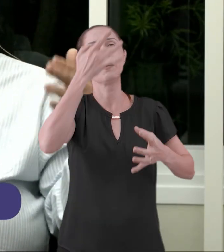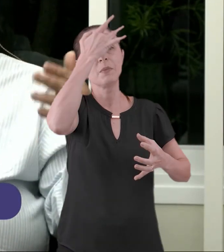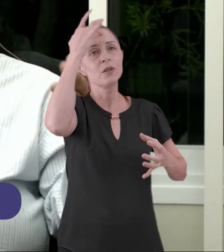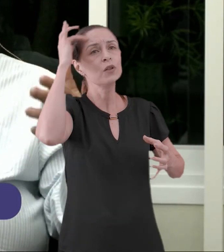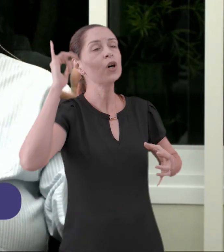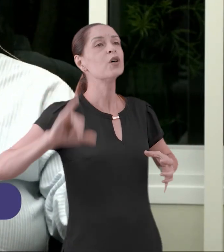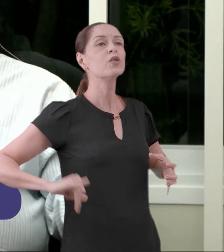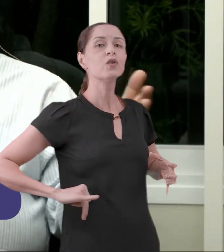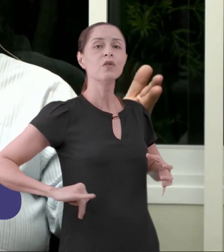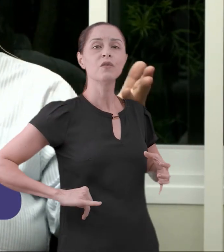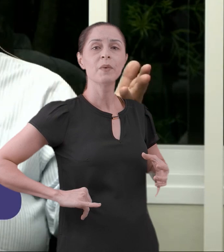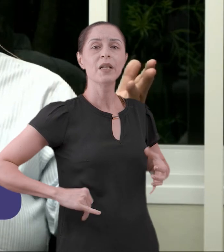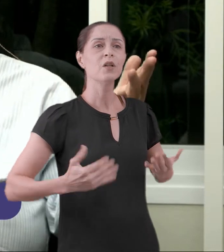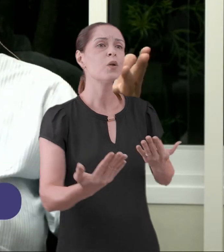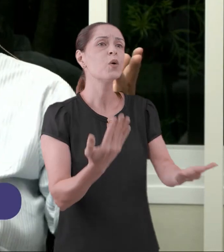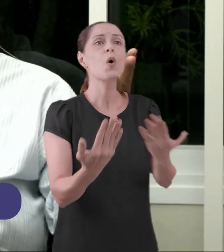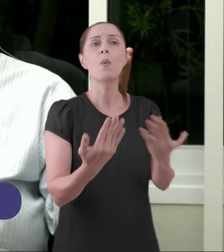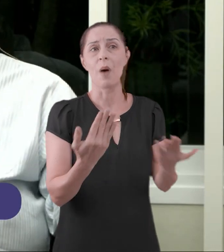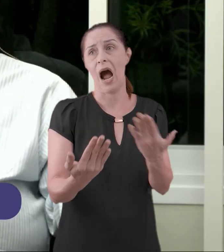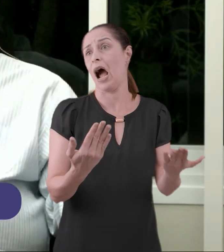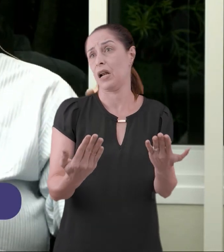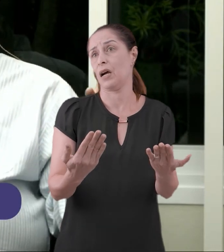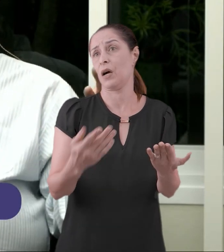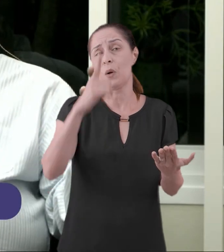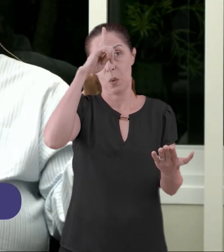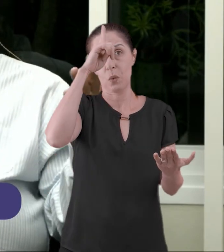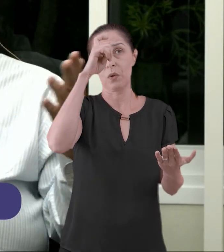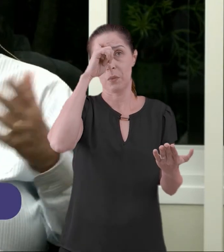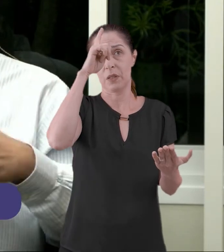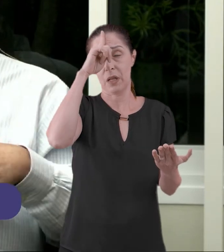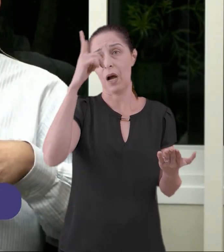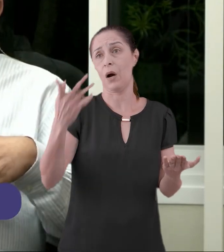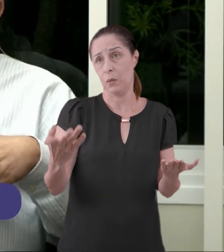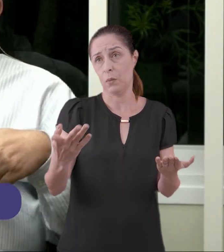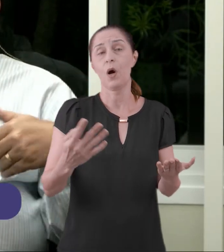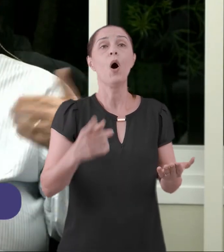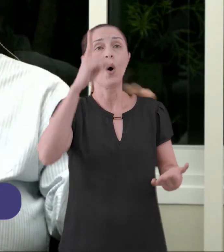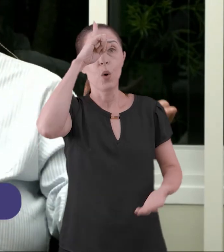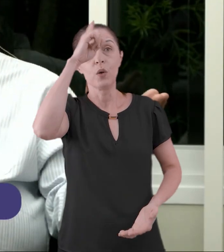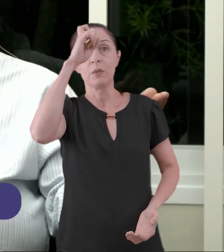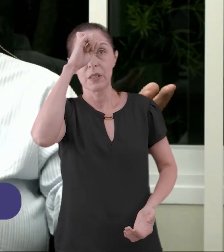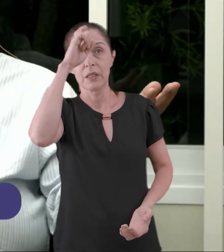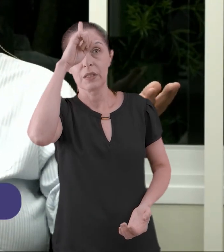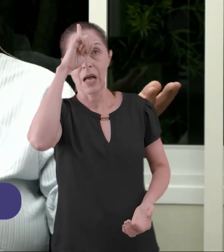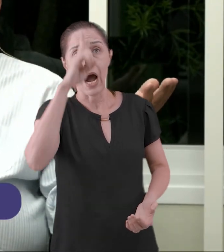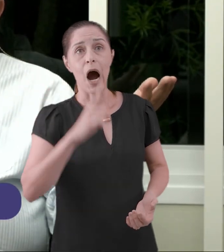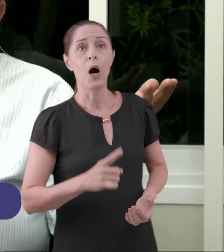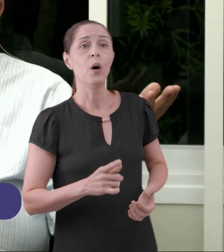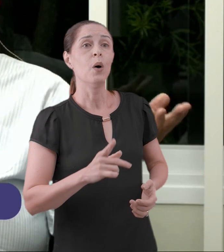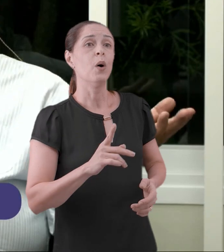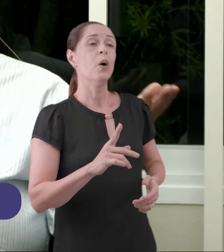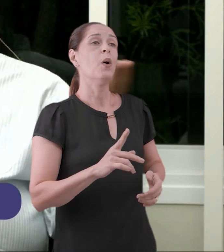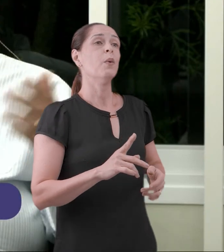fato, parece um hospital, né? Se existe o hospital para as